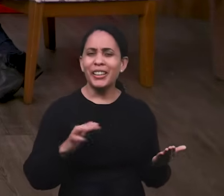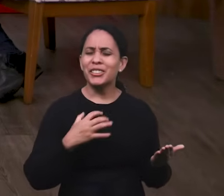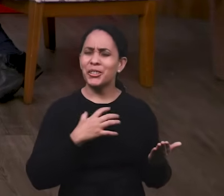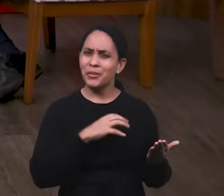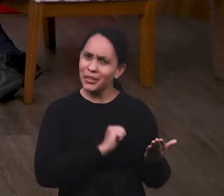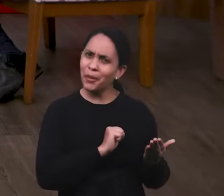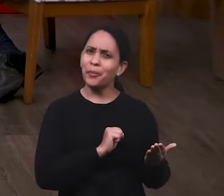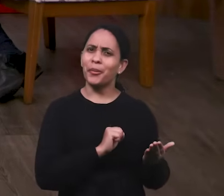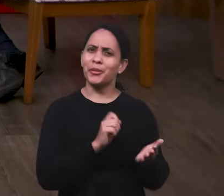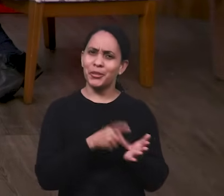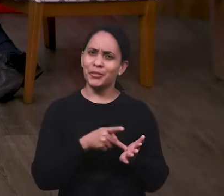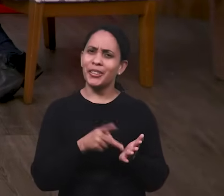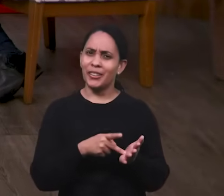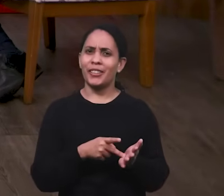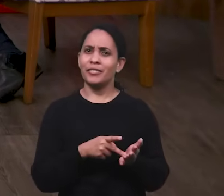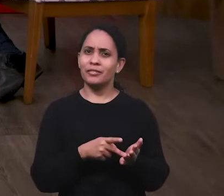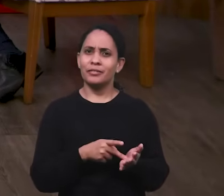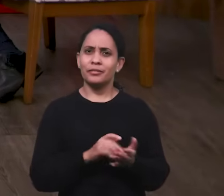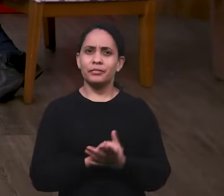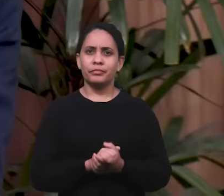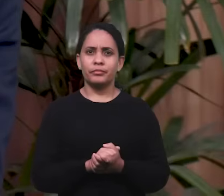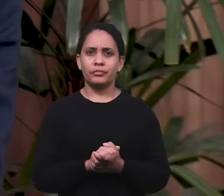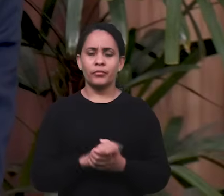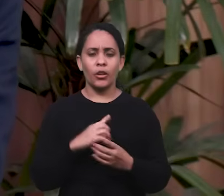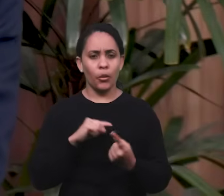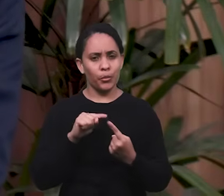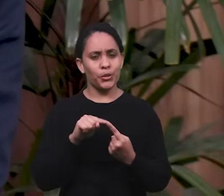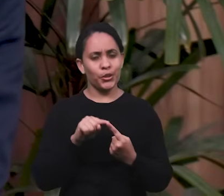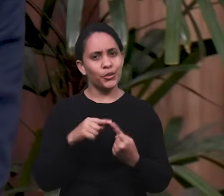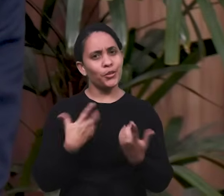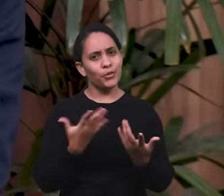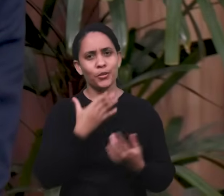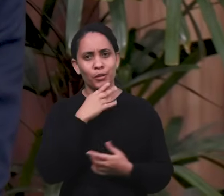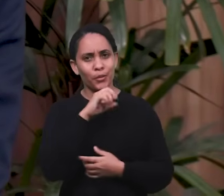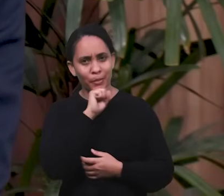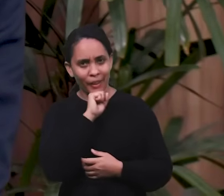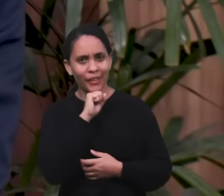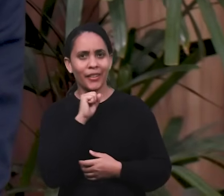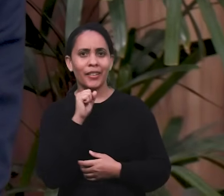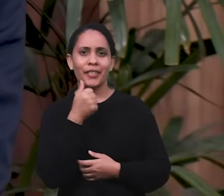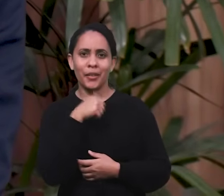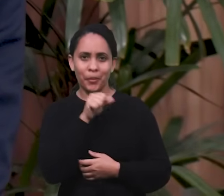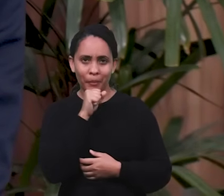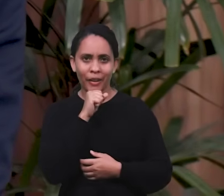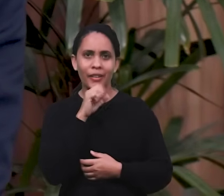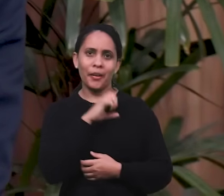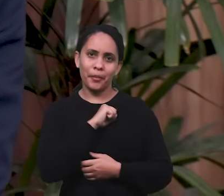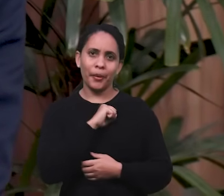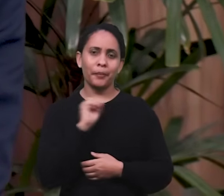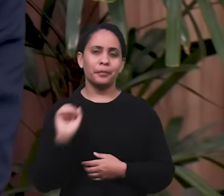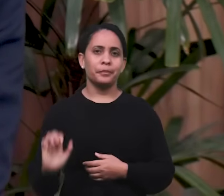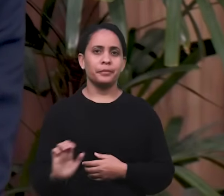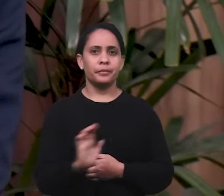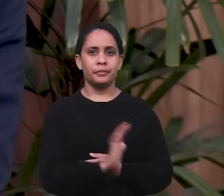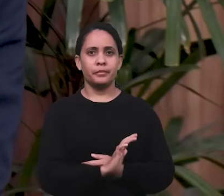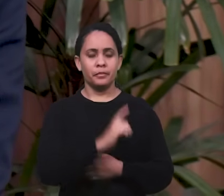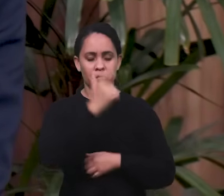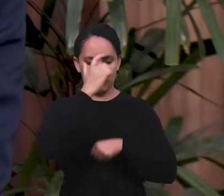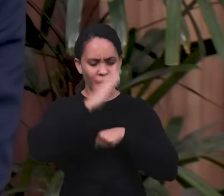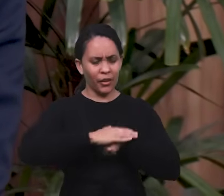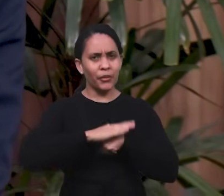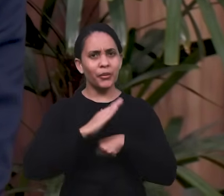forma diferente. Uhum. Muito bom. Eu acho que esse é o Exatamente. grande objetivo do pai. Eu acho a expressão também Uhum. linda,